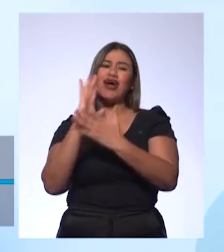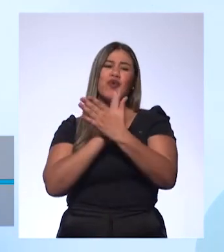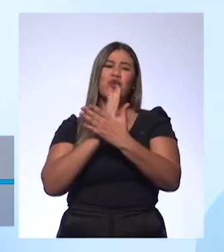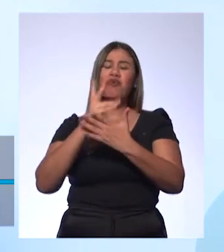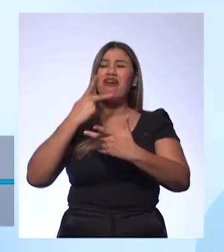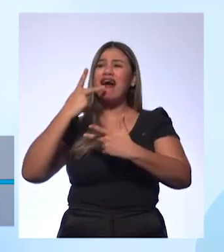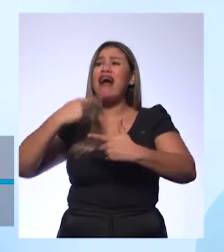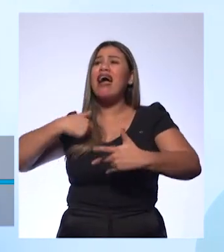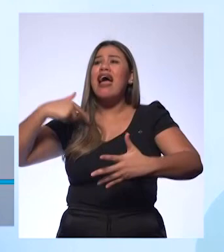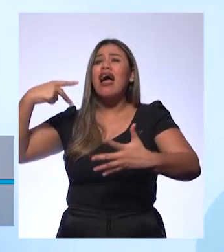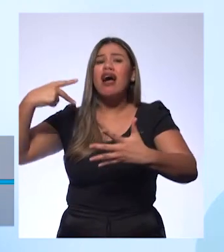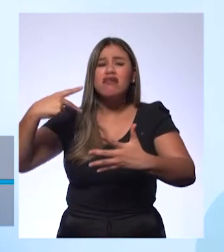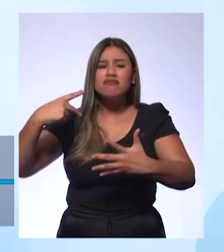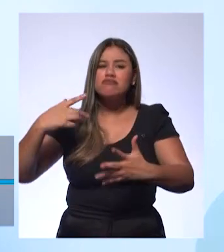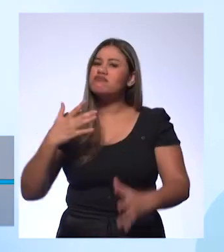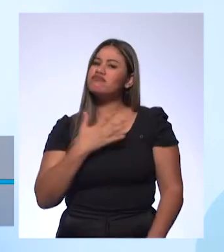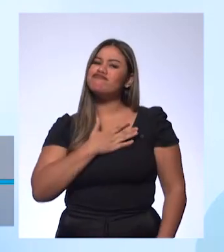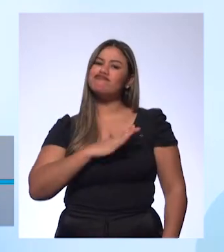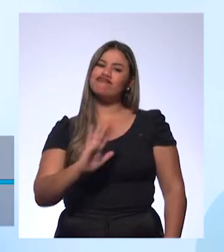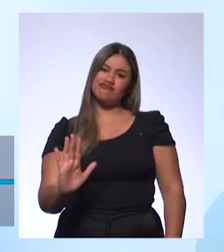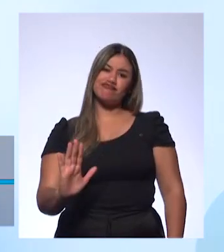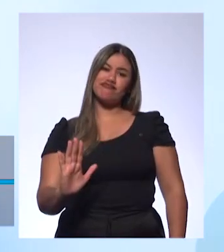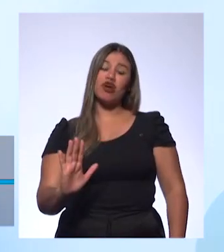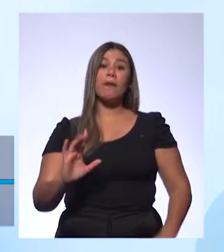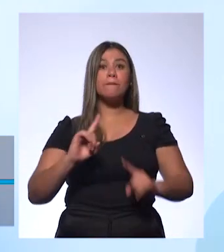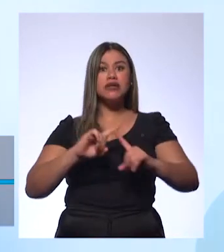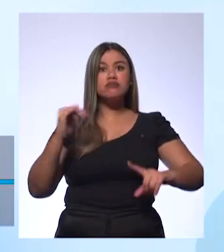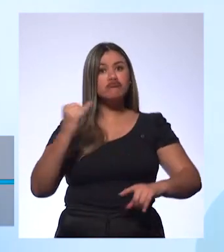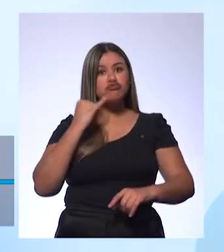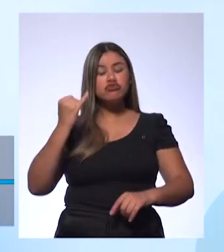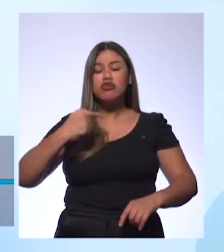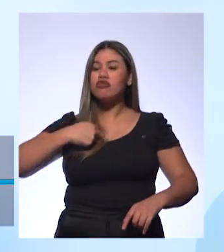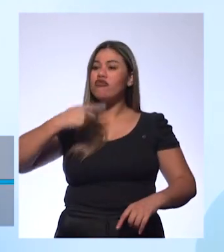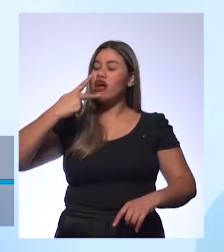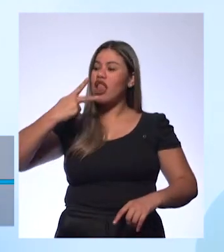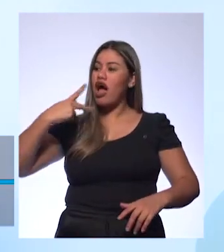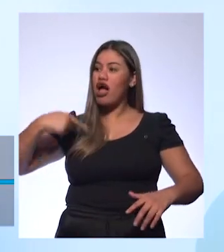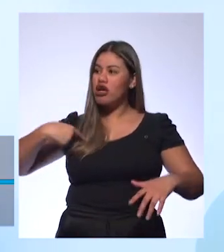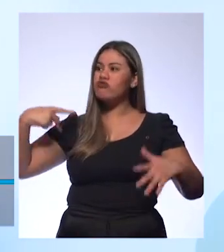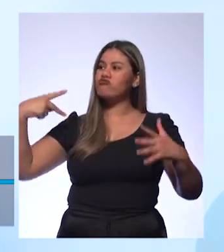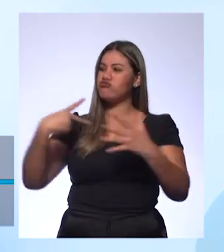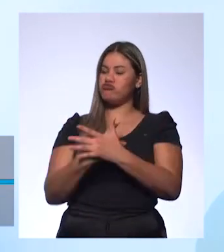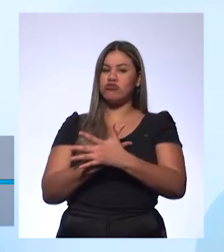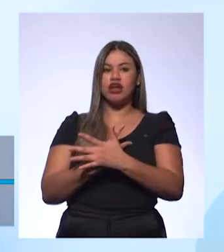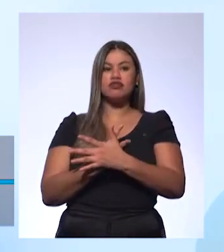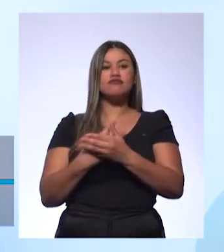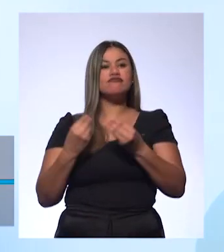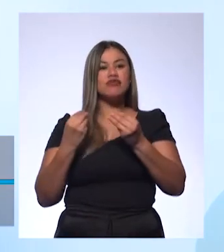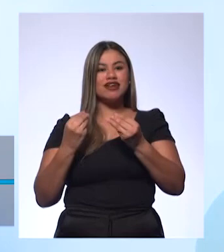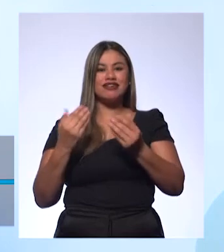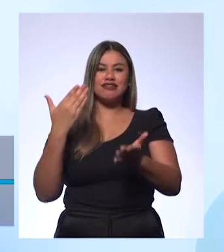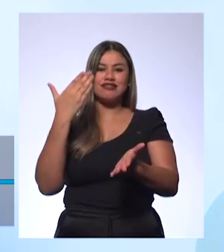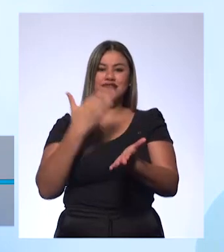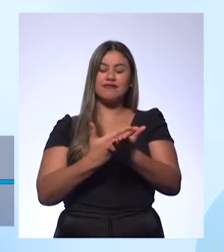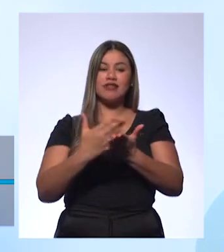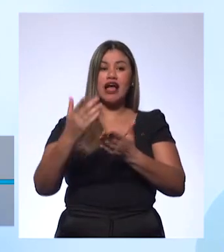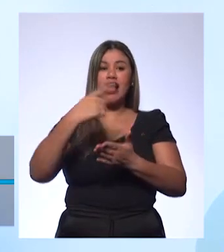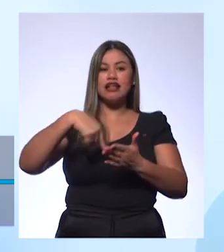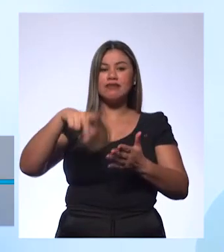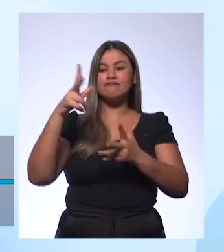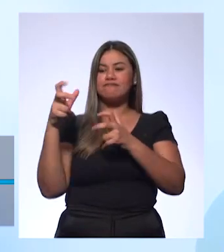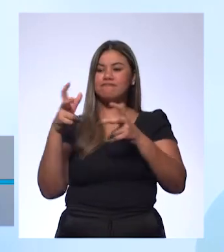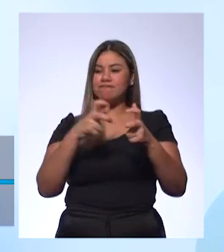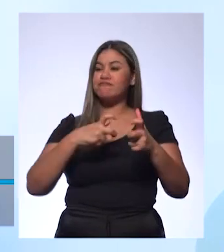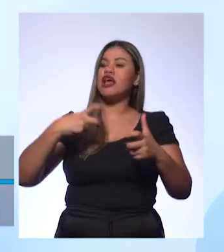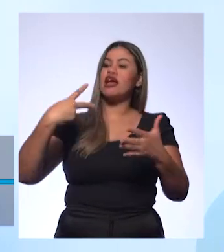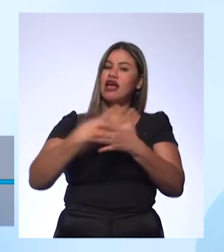erros, mas é fundamental que nós falamos dos erros para que a gente saiba onde errou, porque é através dos erros que a gente